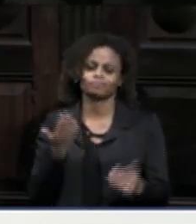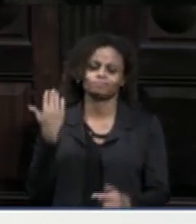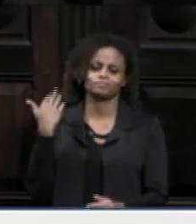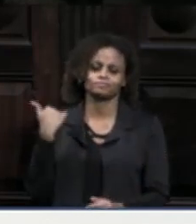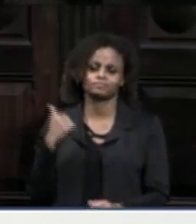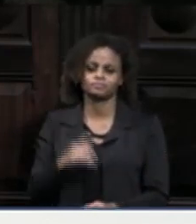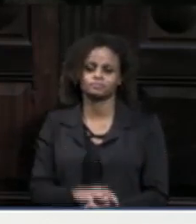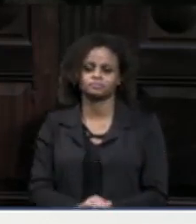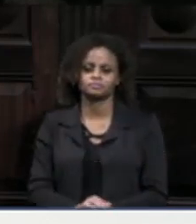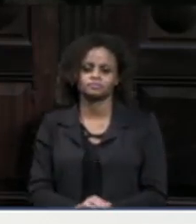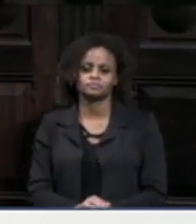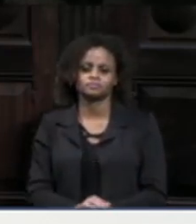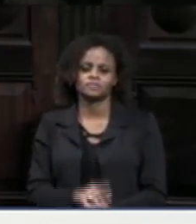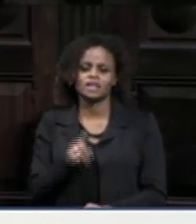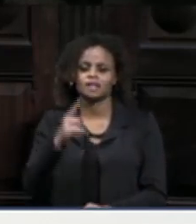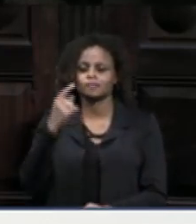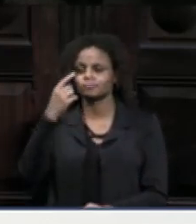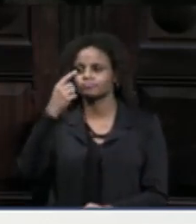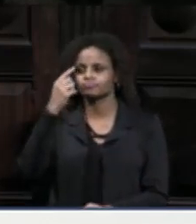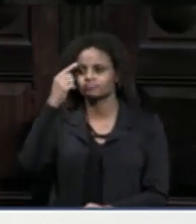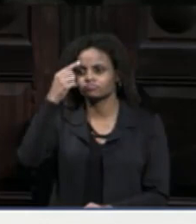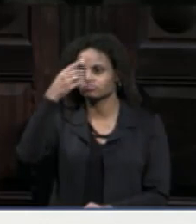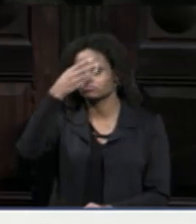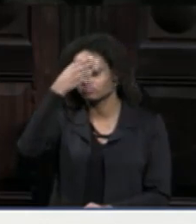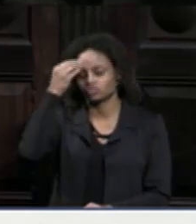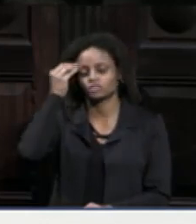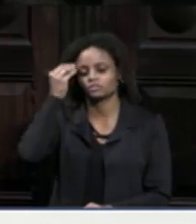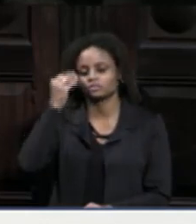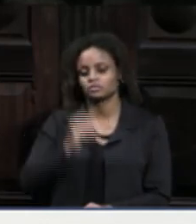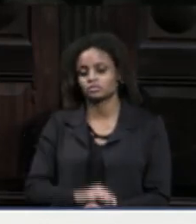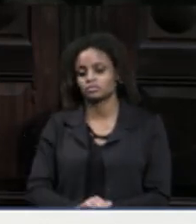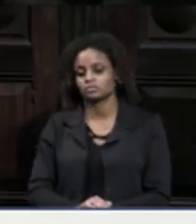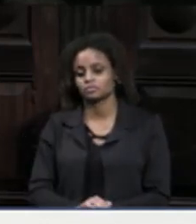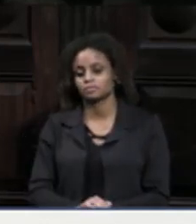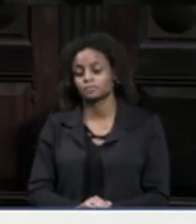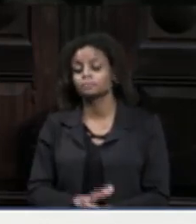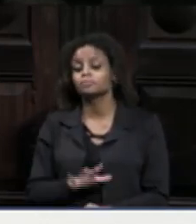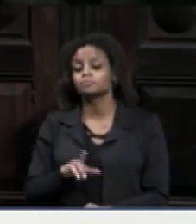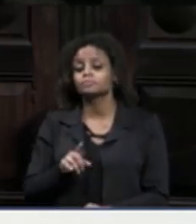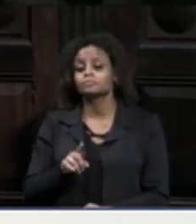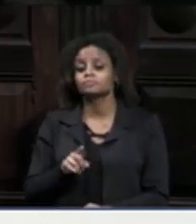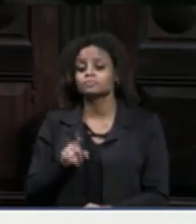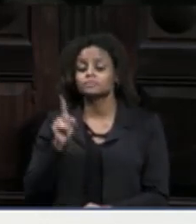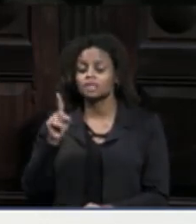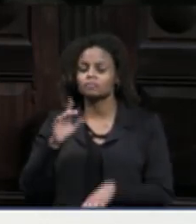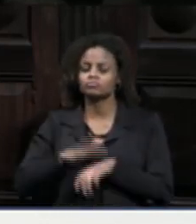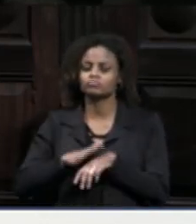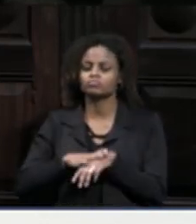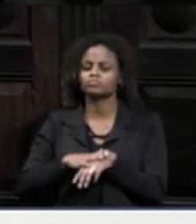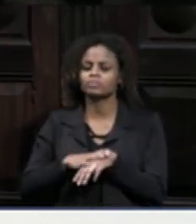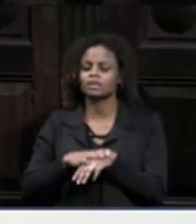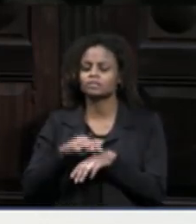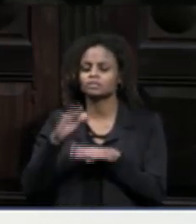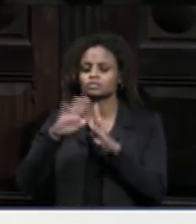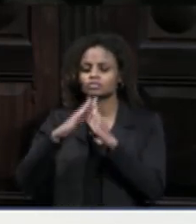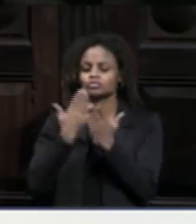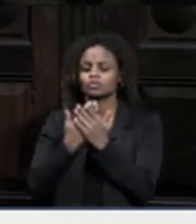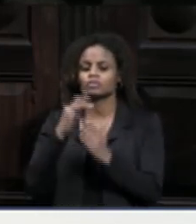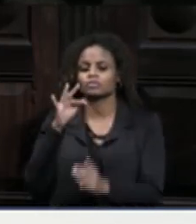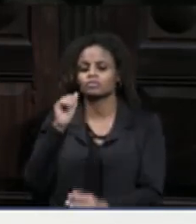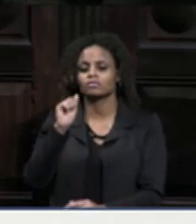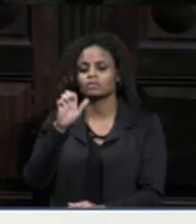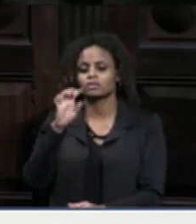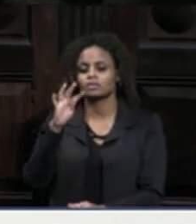não há de lembrar. Mas a FATEC nasce no